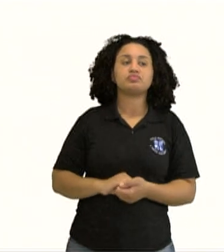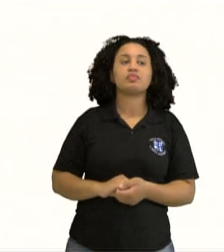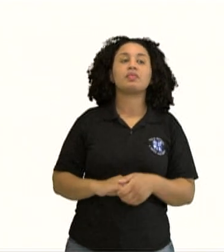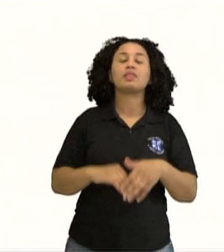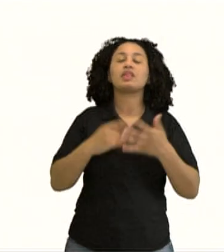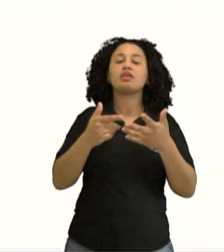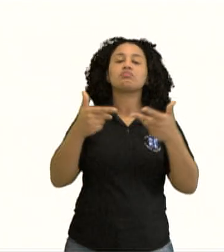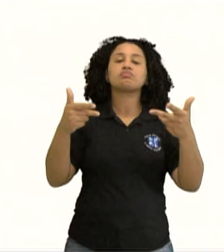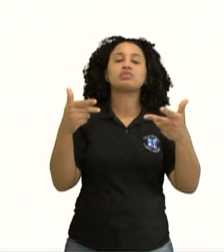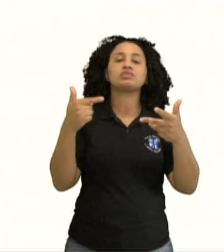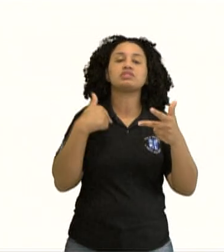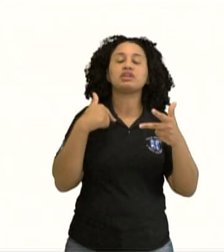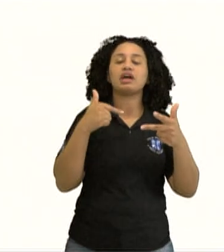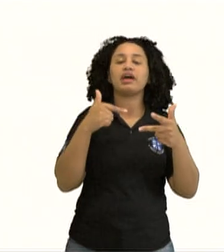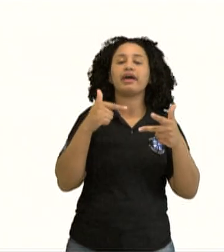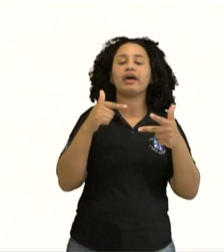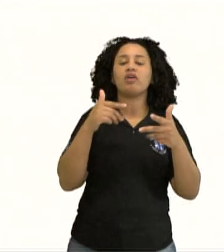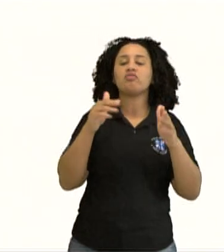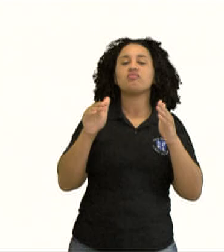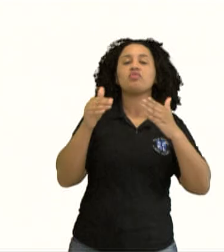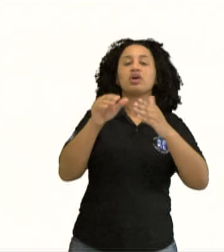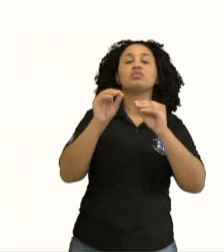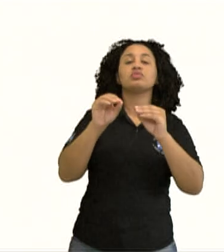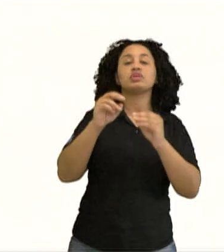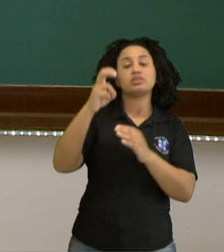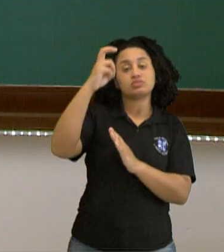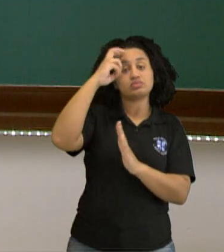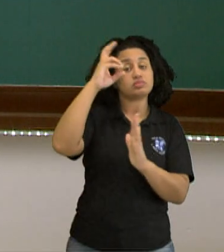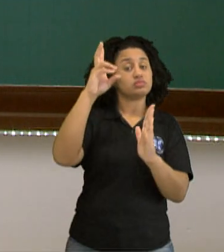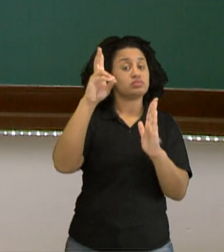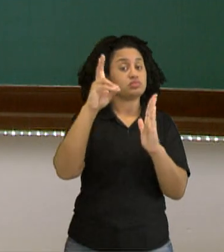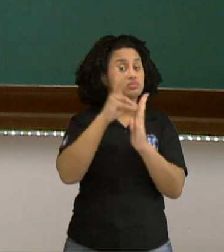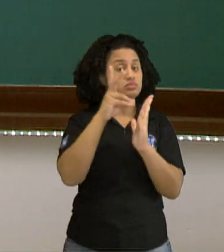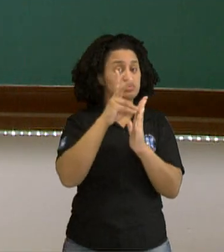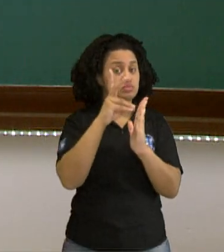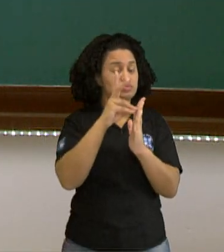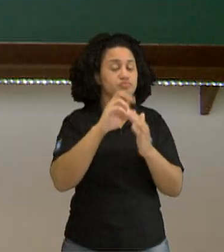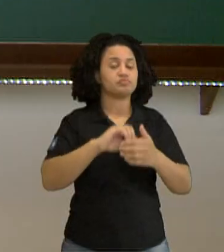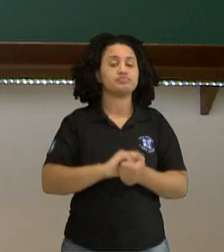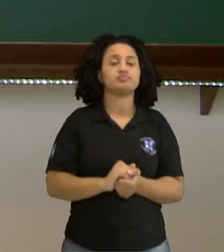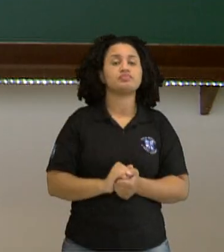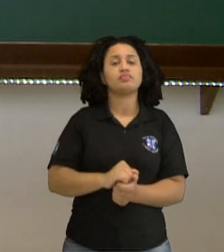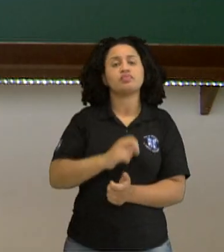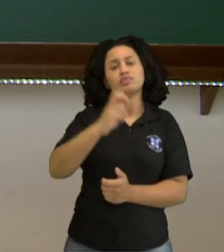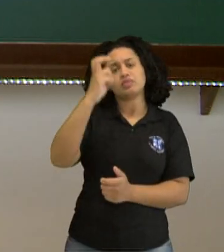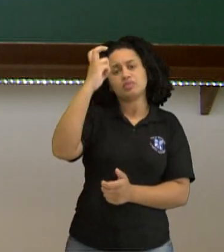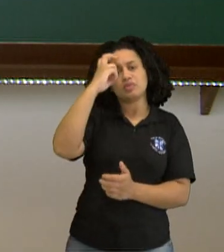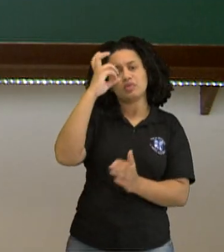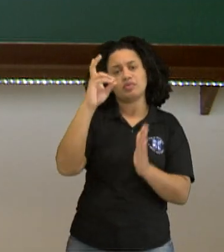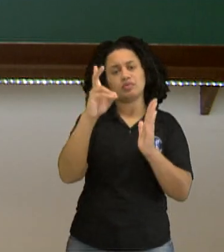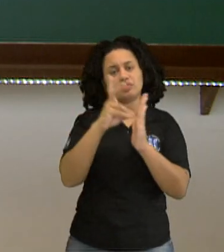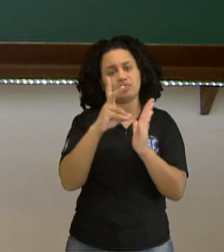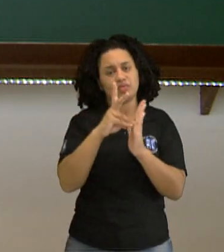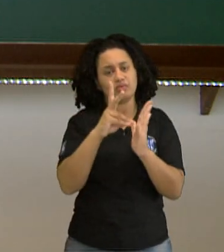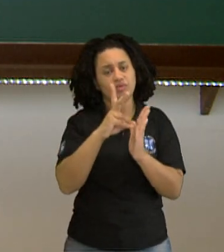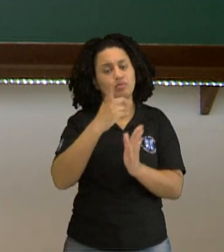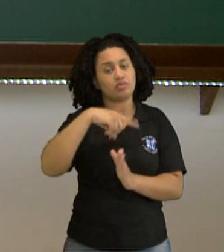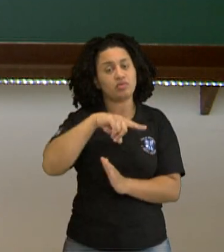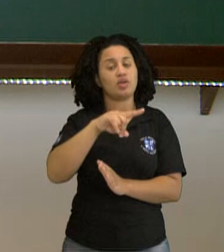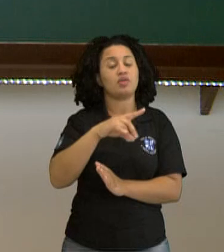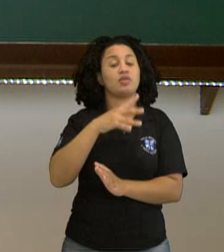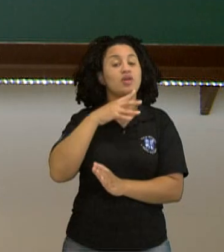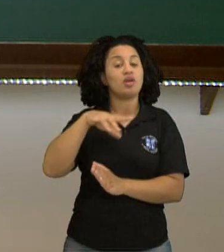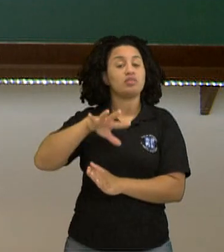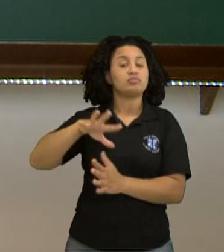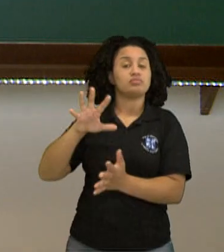Objetos privilegiados, por exemplo, das culturas indígenas. A cultura indígena, como nós já percebemos dentro do colonialismo,